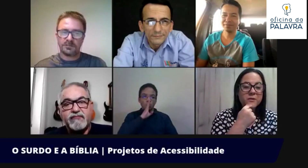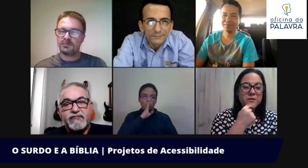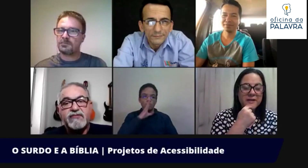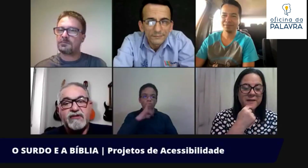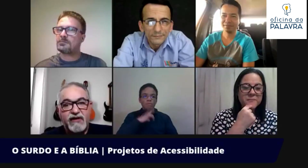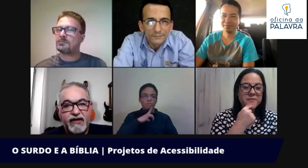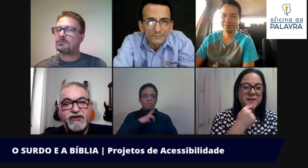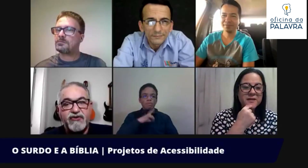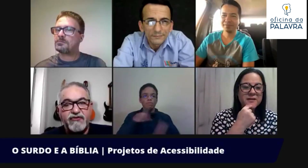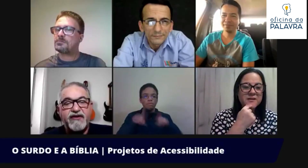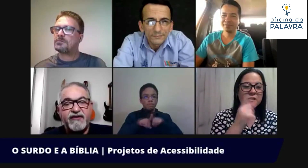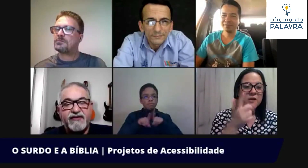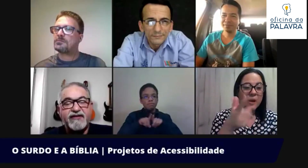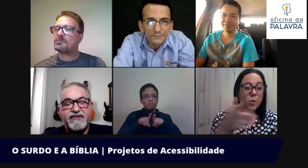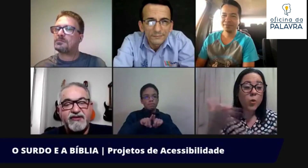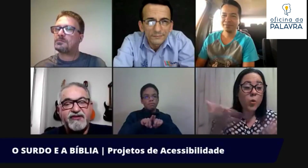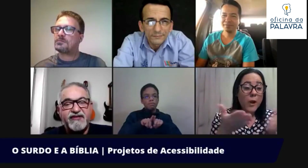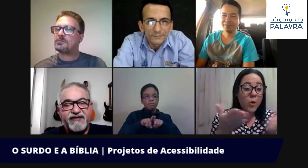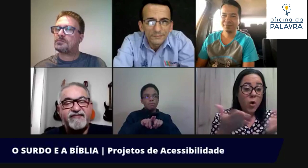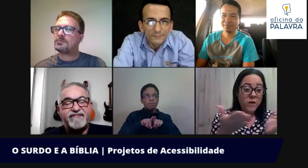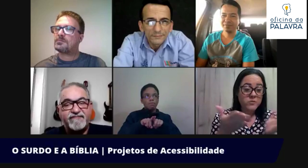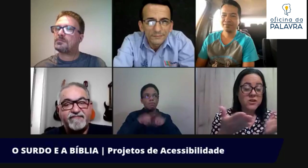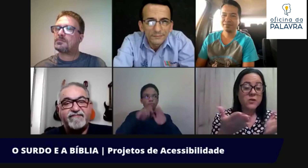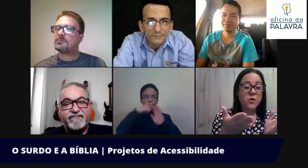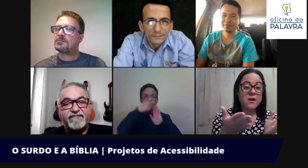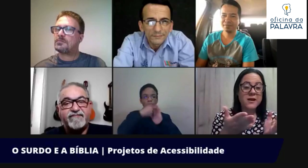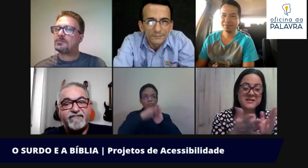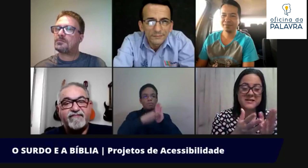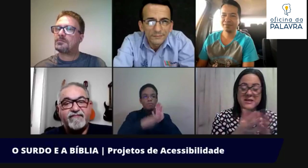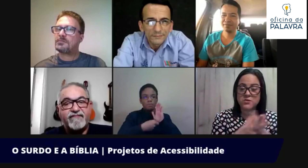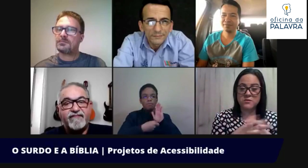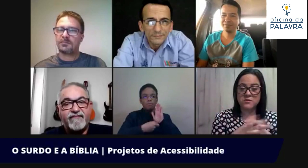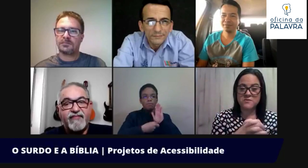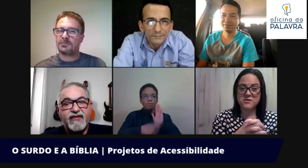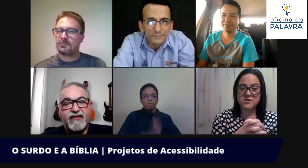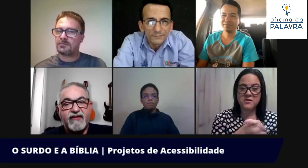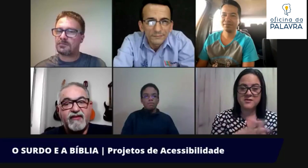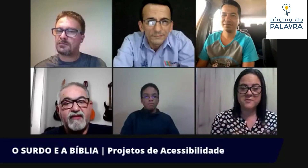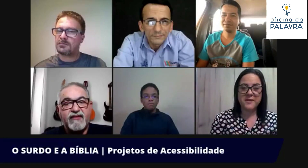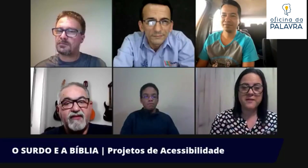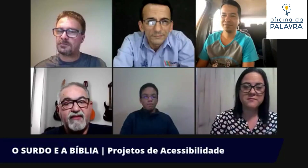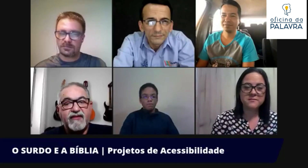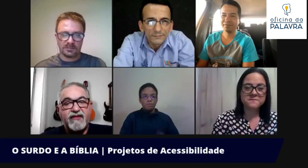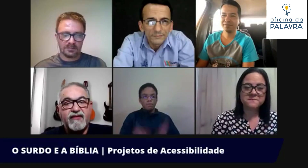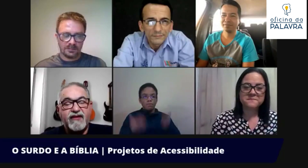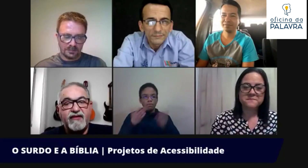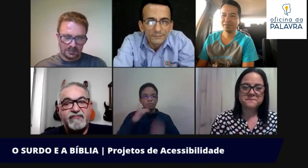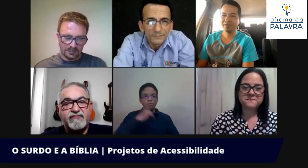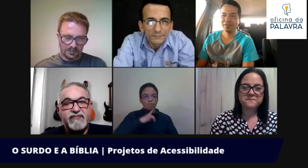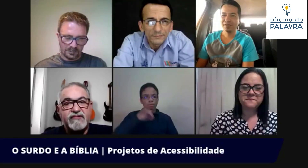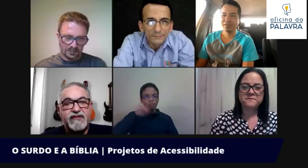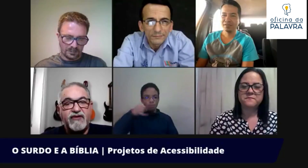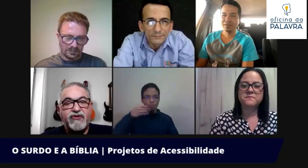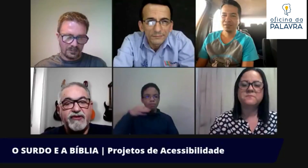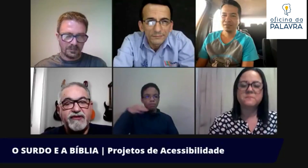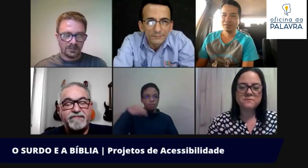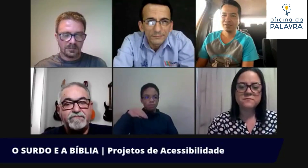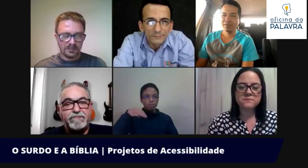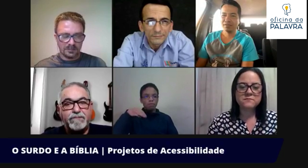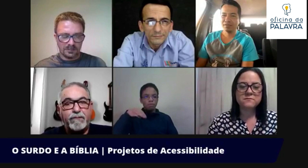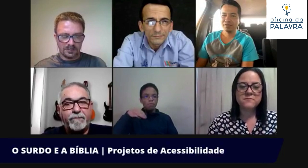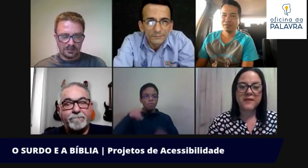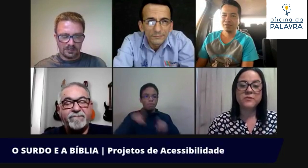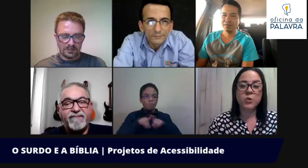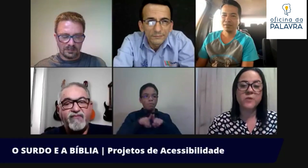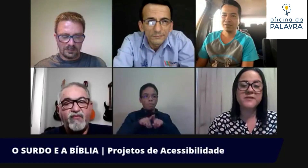Manuário Bíblico, né? É isso que eu estou falando, exatamente. De agora. Esse é da Junta de Missões também? Tem 2,